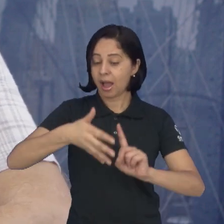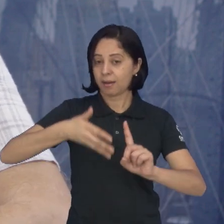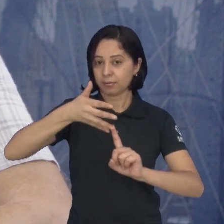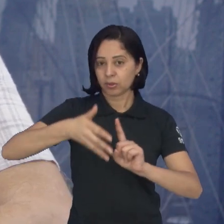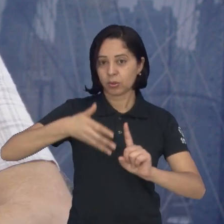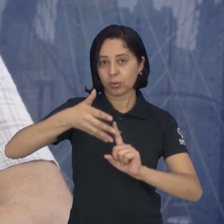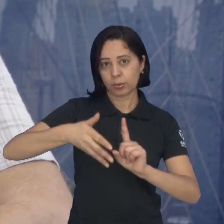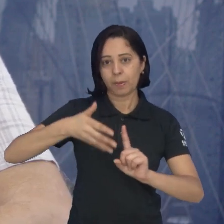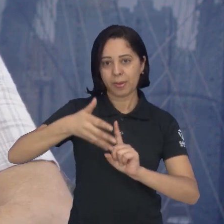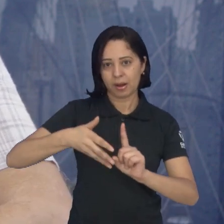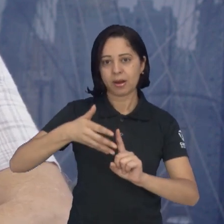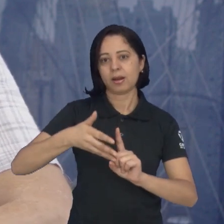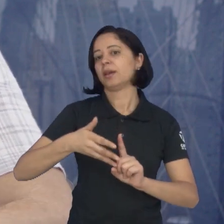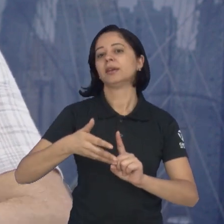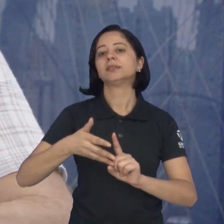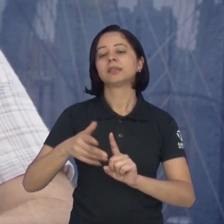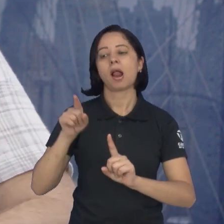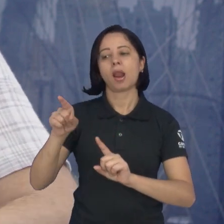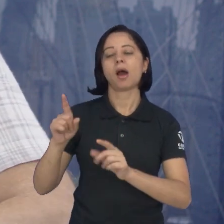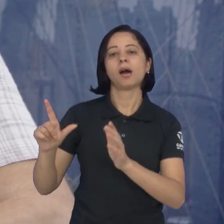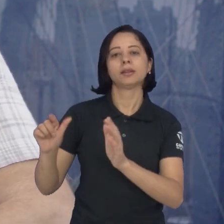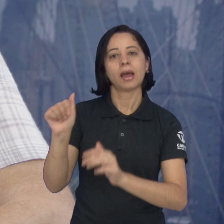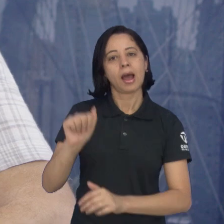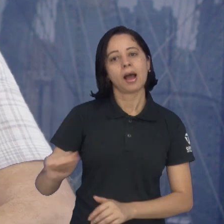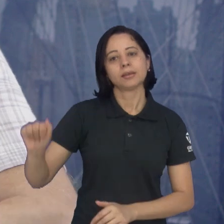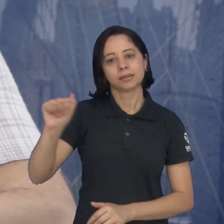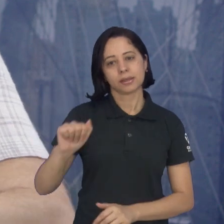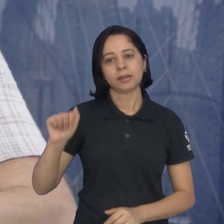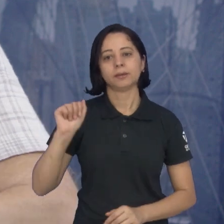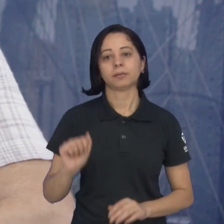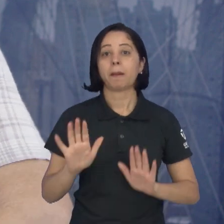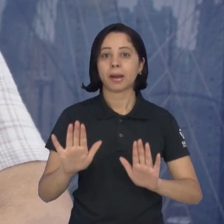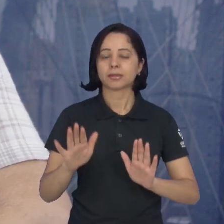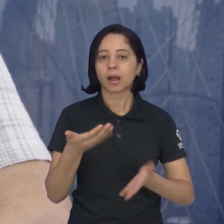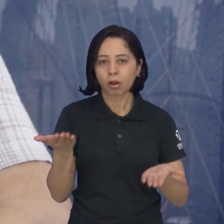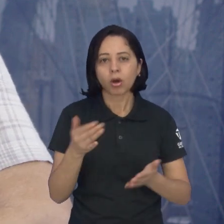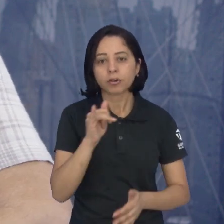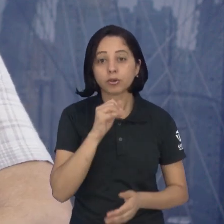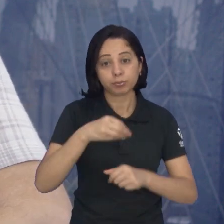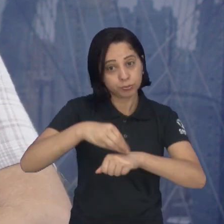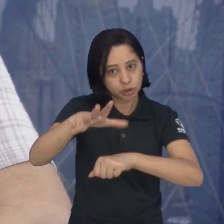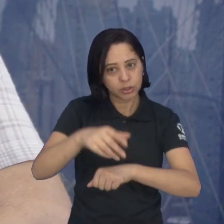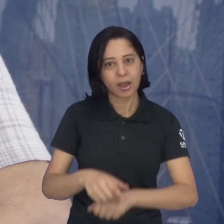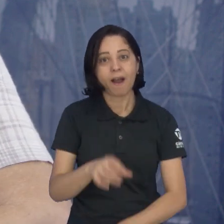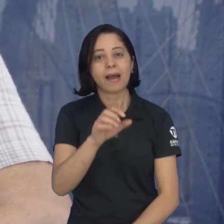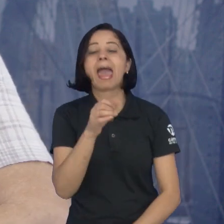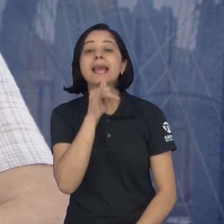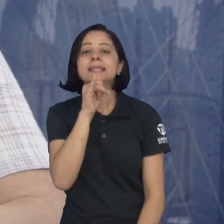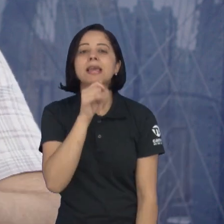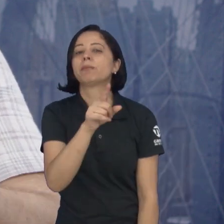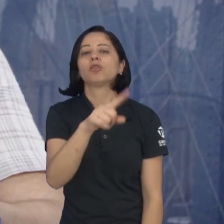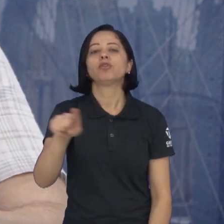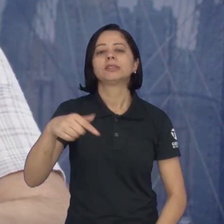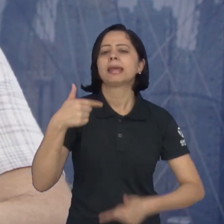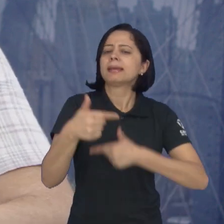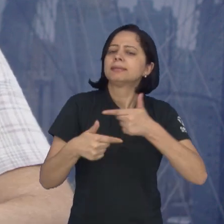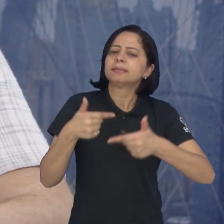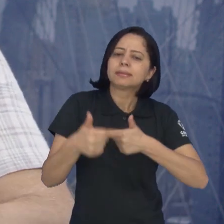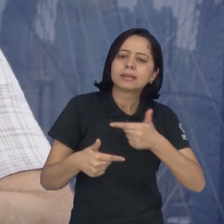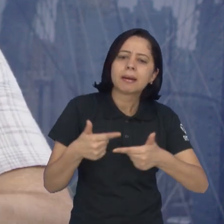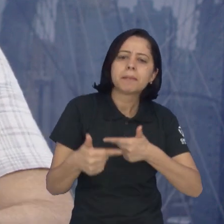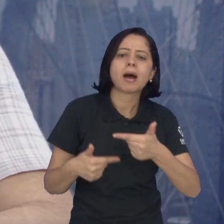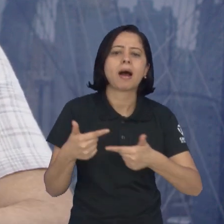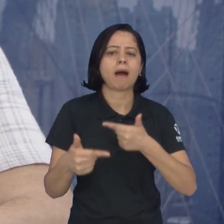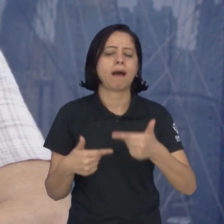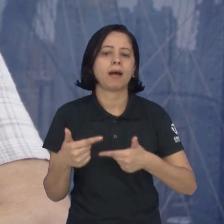para os nossos lojistas sobre todos esses cuidados. Mas eu vou adiantar. Se você, por exemplo, trabalha